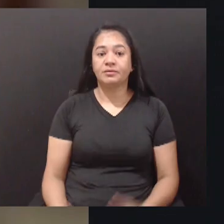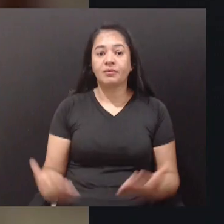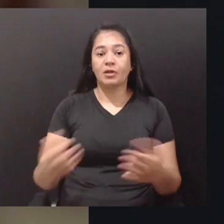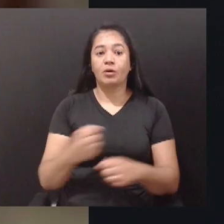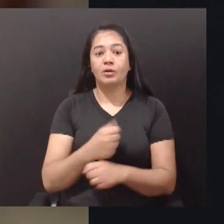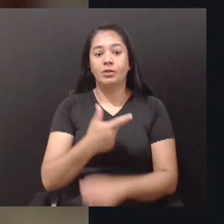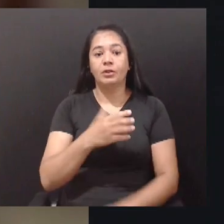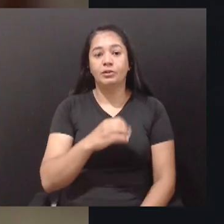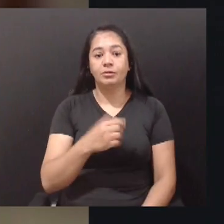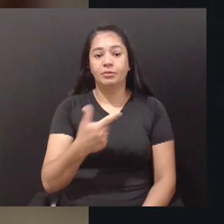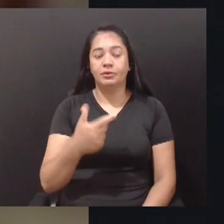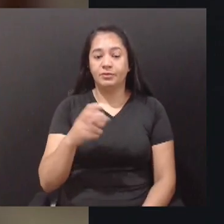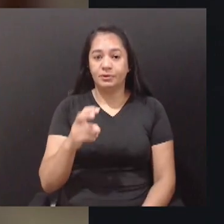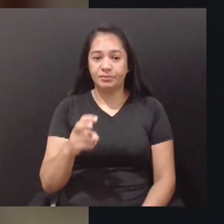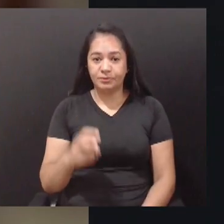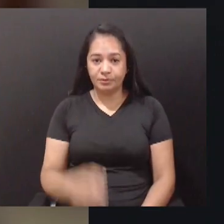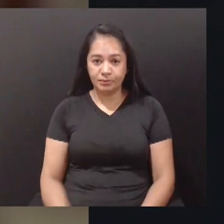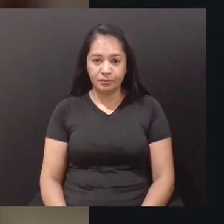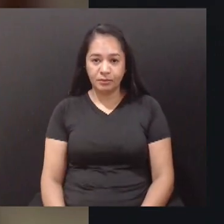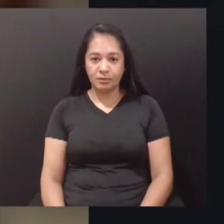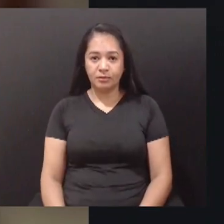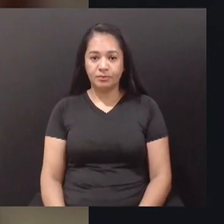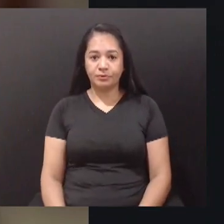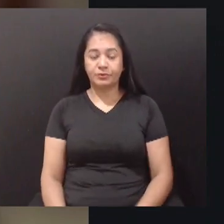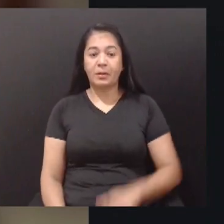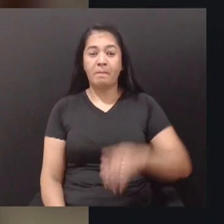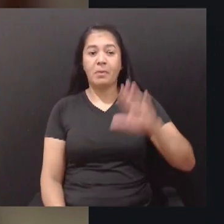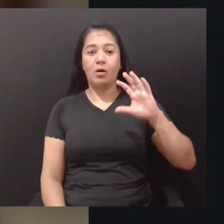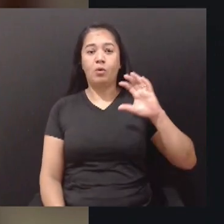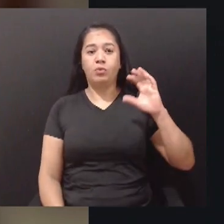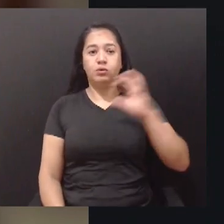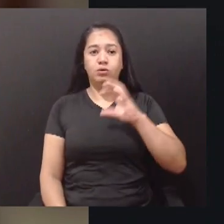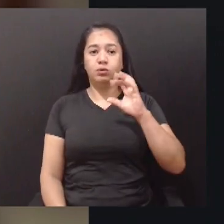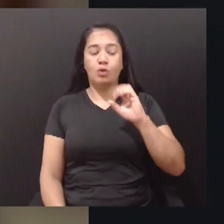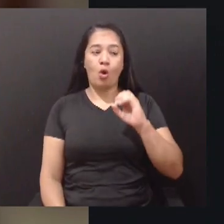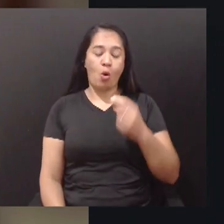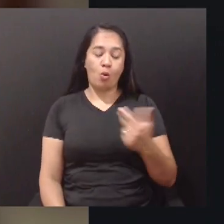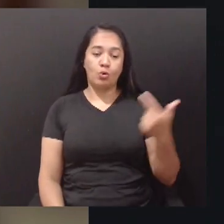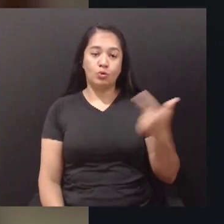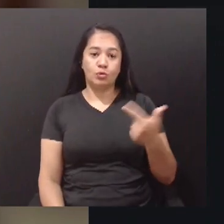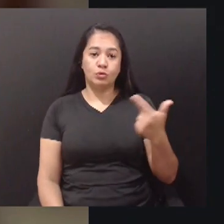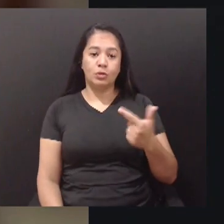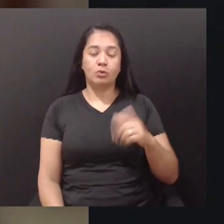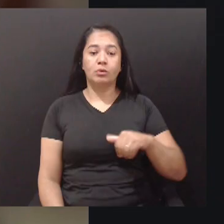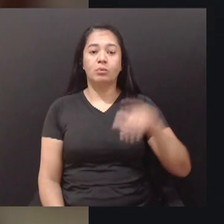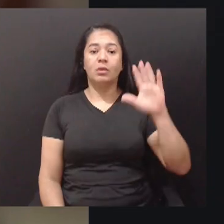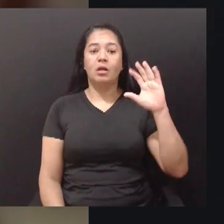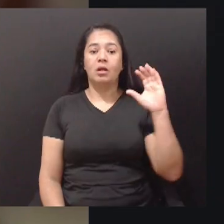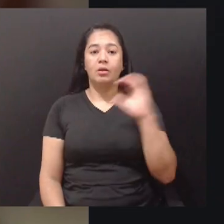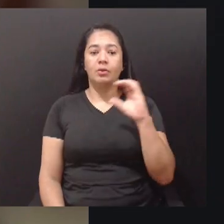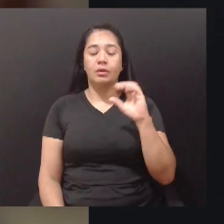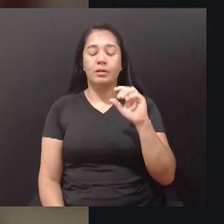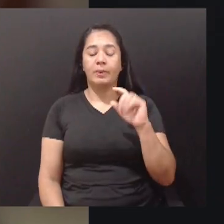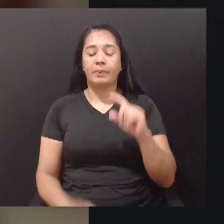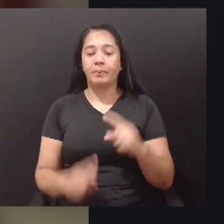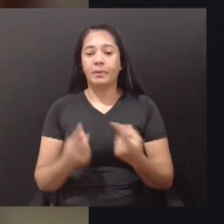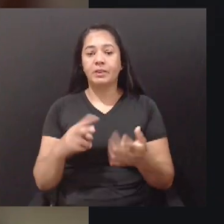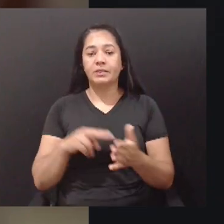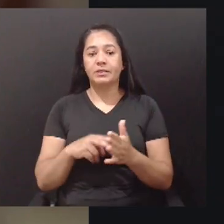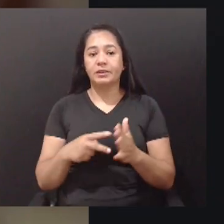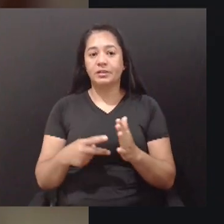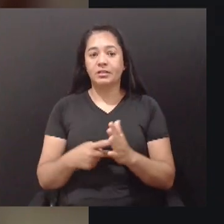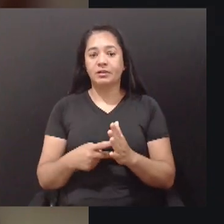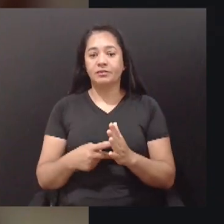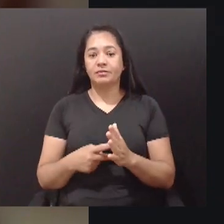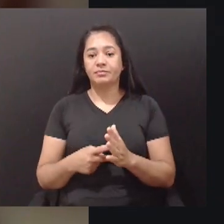encaminha para ser ou o mais quente ou o segundo mais quente. Mas o mais quente não significa também que em